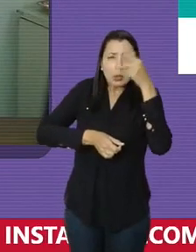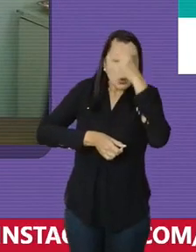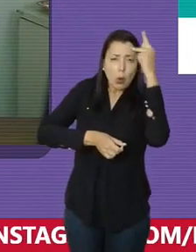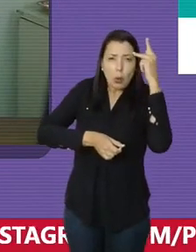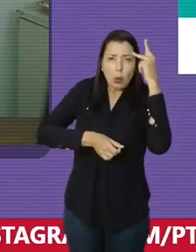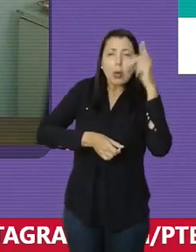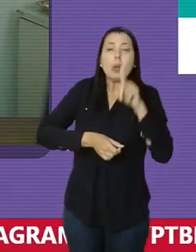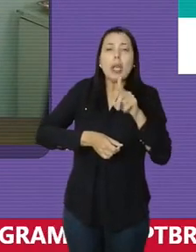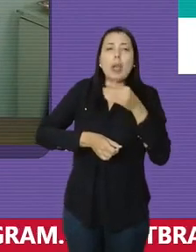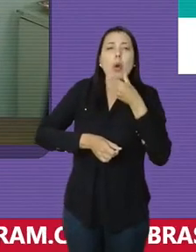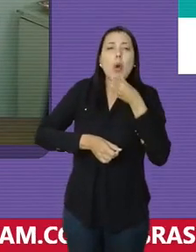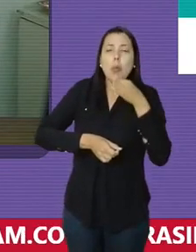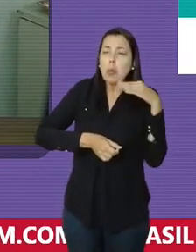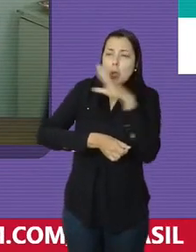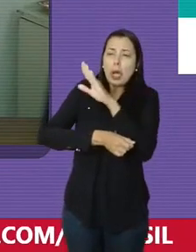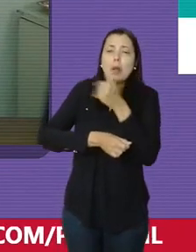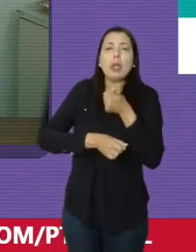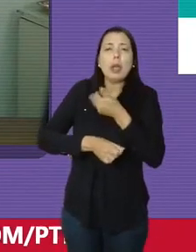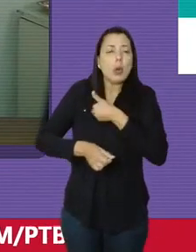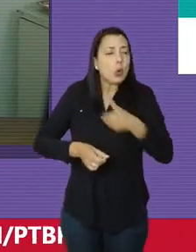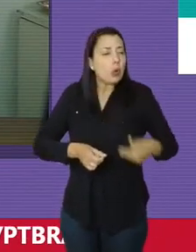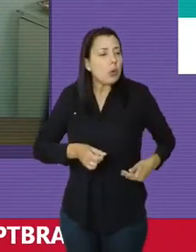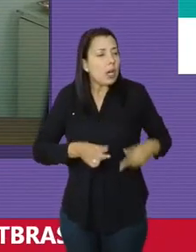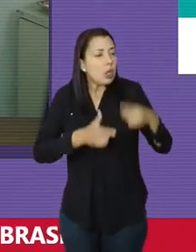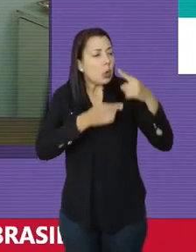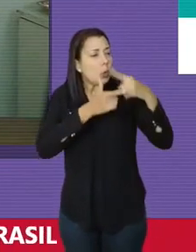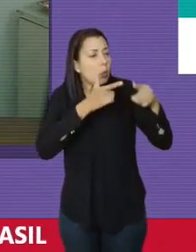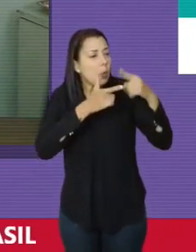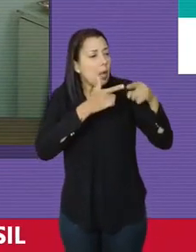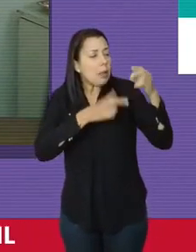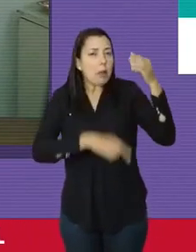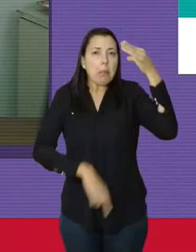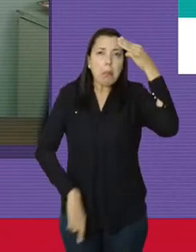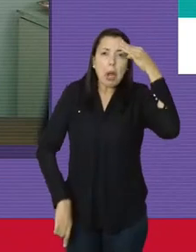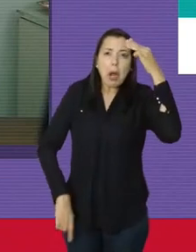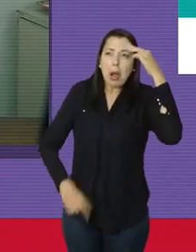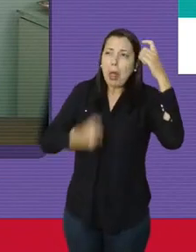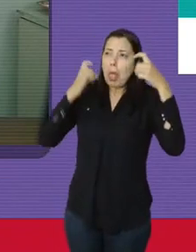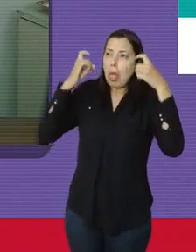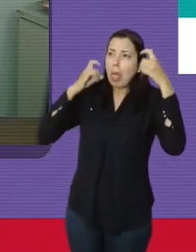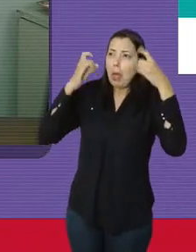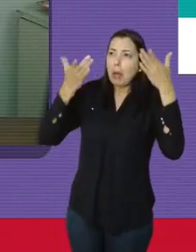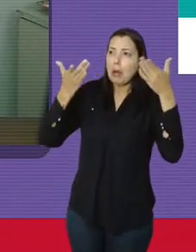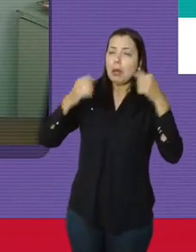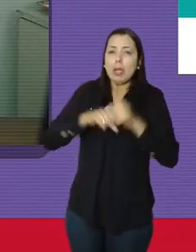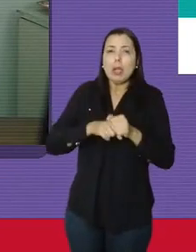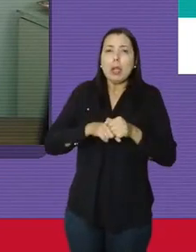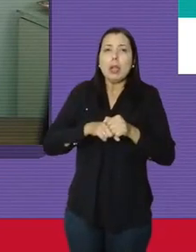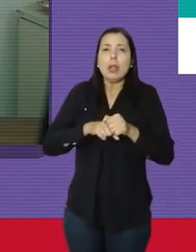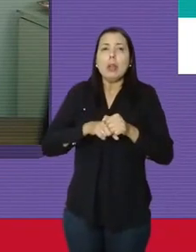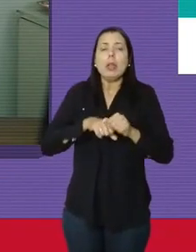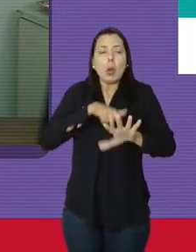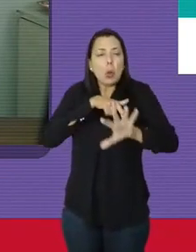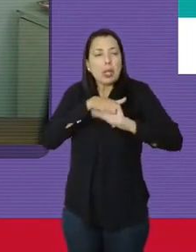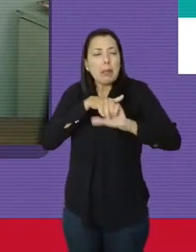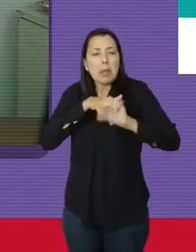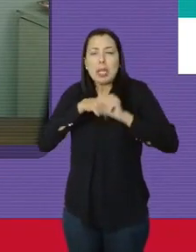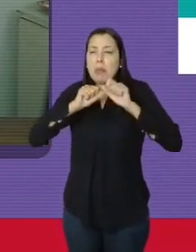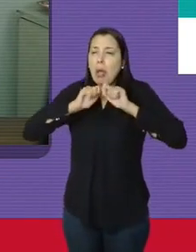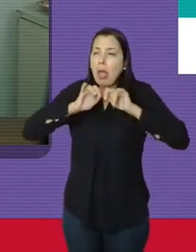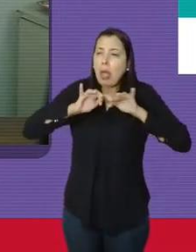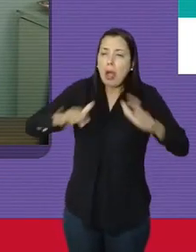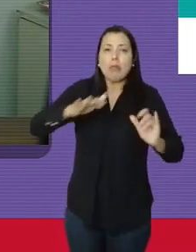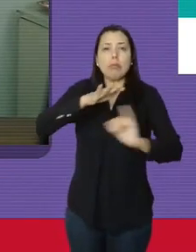características sociopatas, um governo com transtorno de personalidade, que contamina as instituições e contagia uma